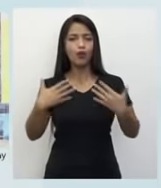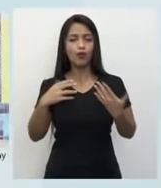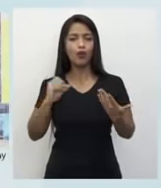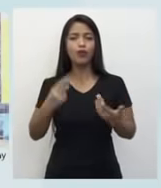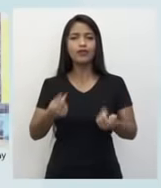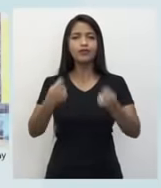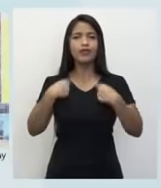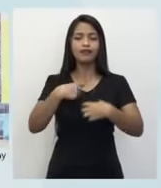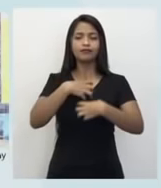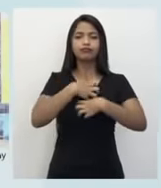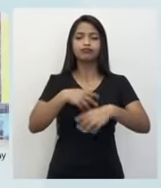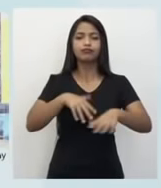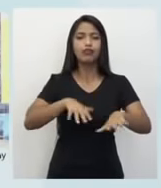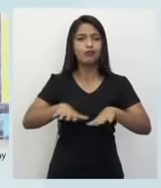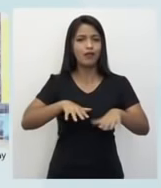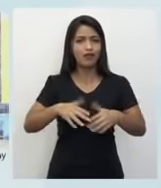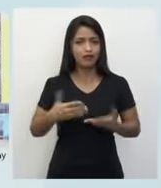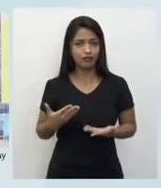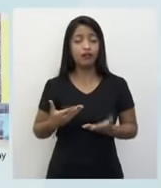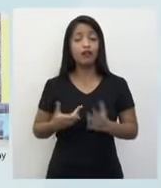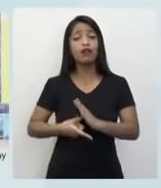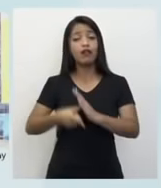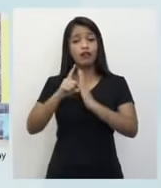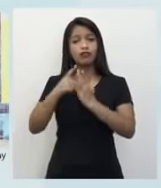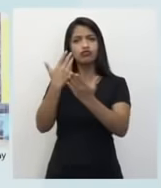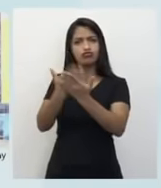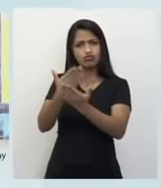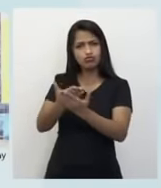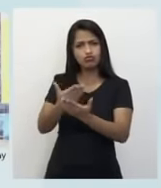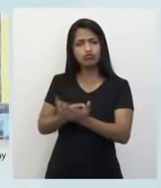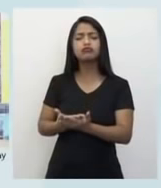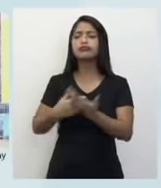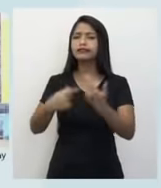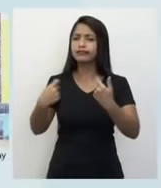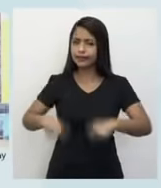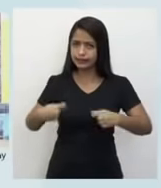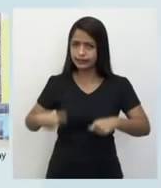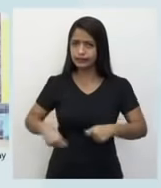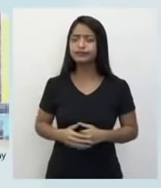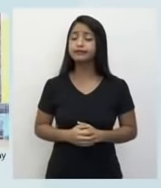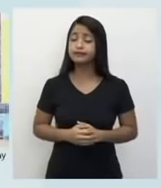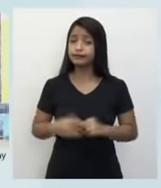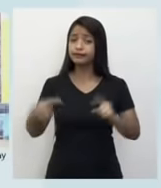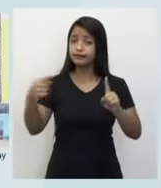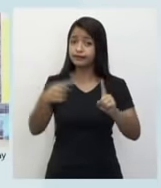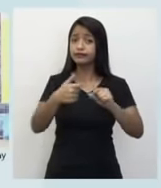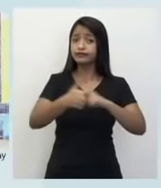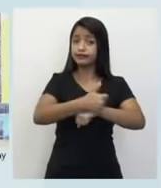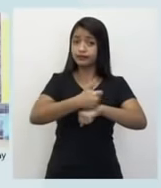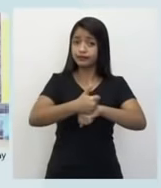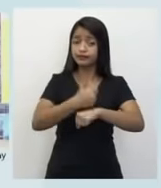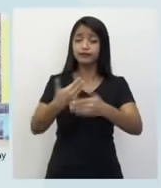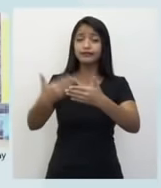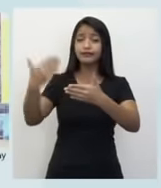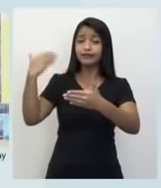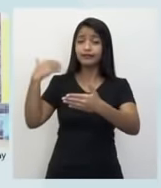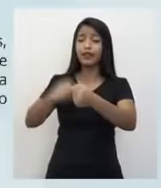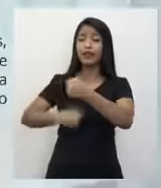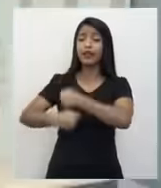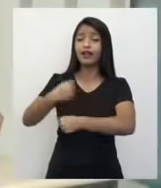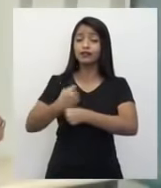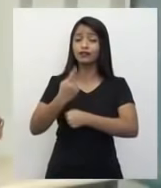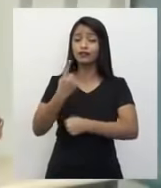estudado, isso e muito mais. Então, o iluminador é uma profissão que desde a década de 90 está ganhando cada